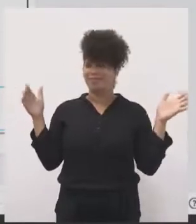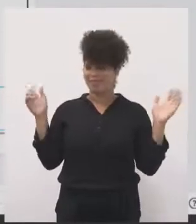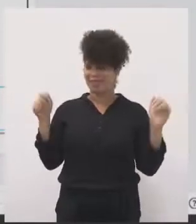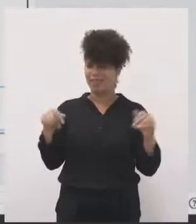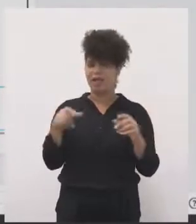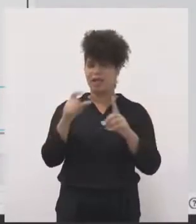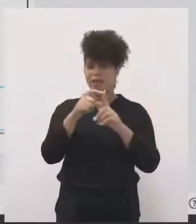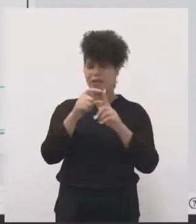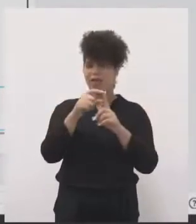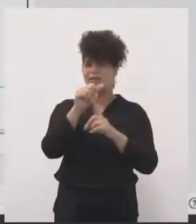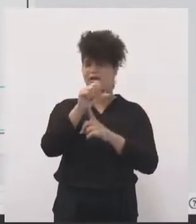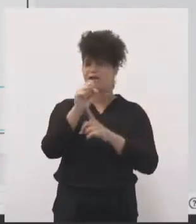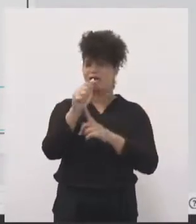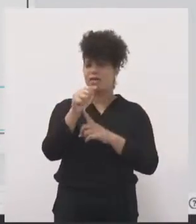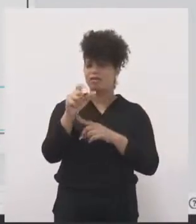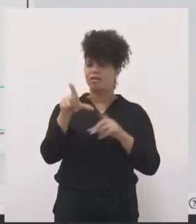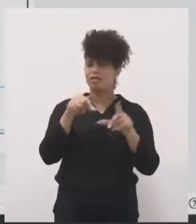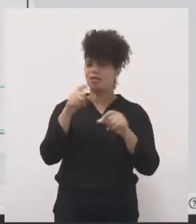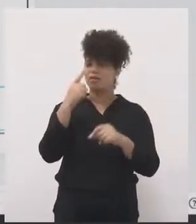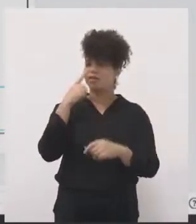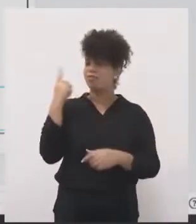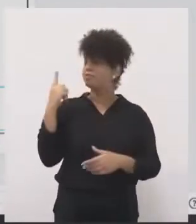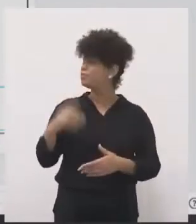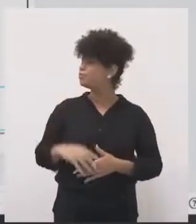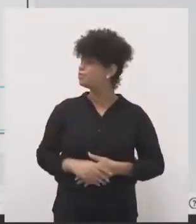que digitar aqui para ficar de acordo.